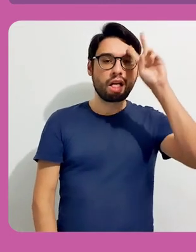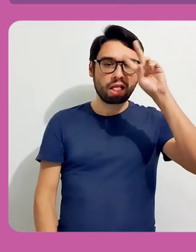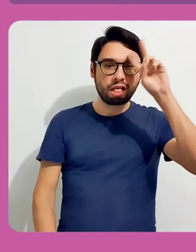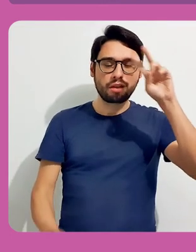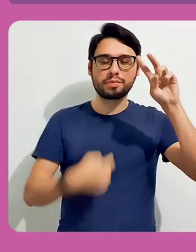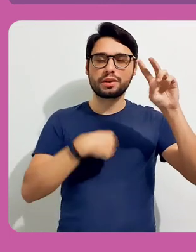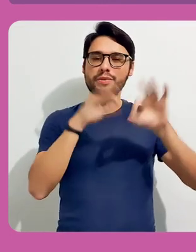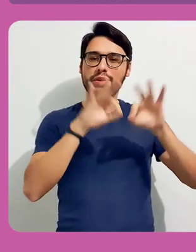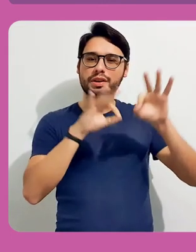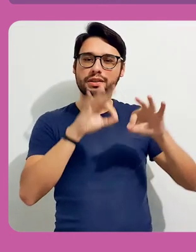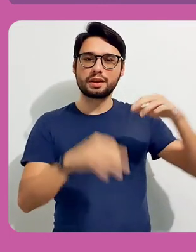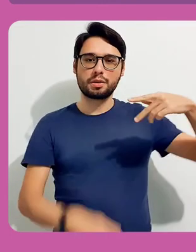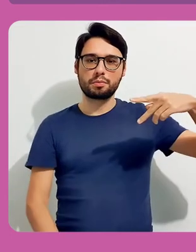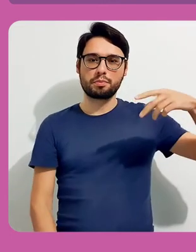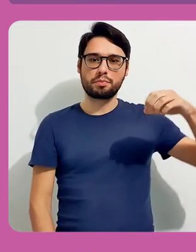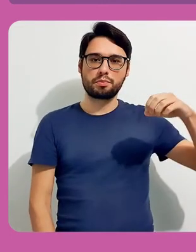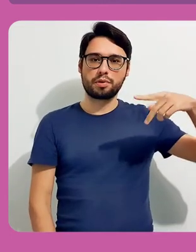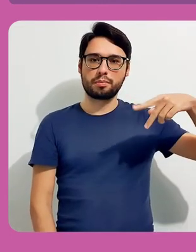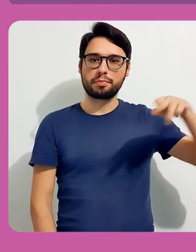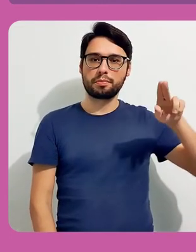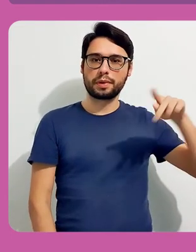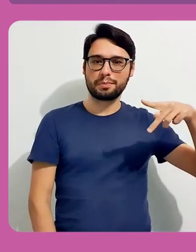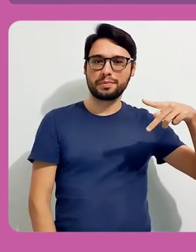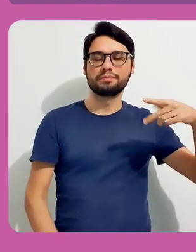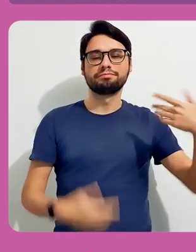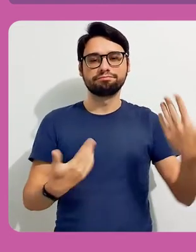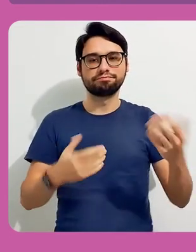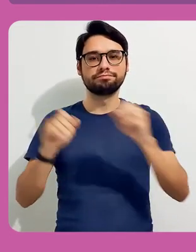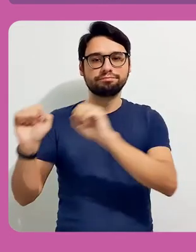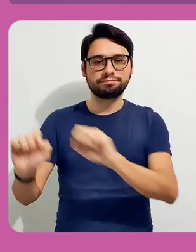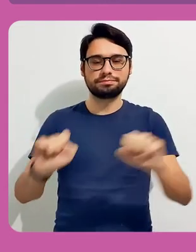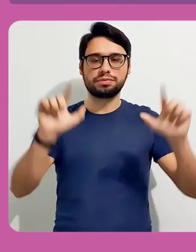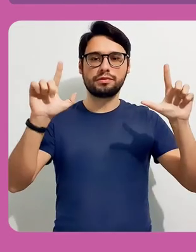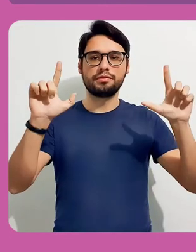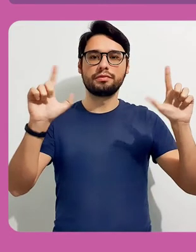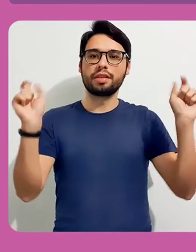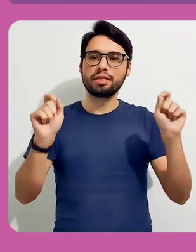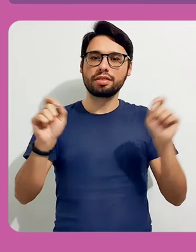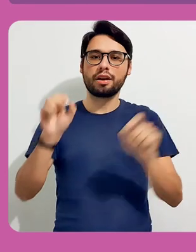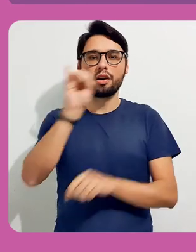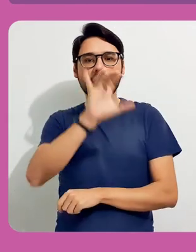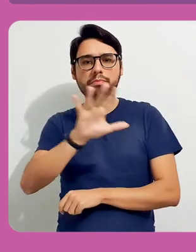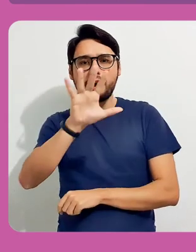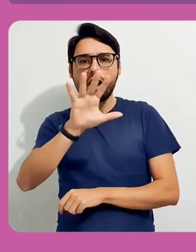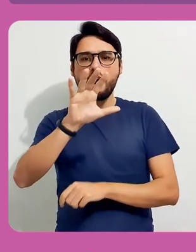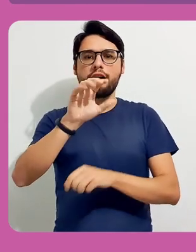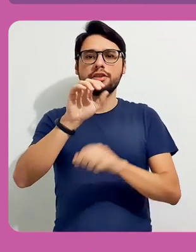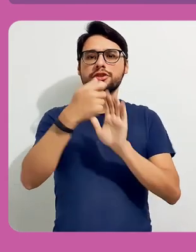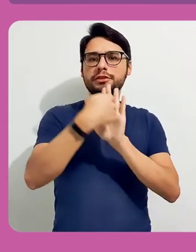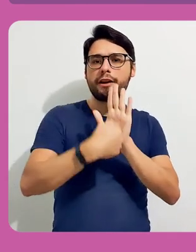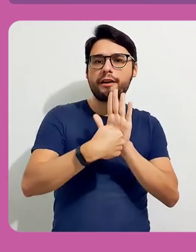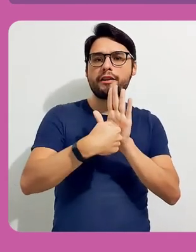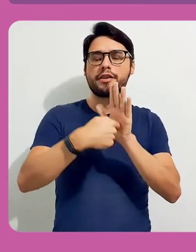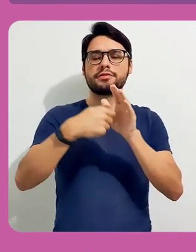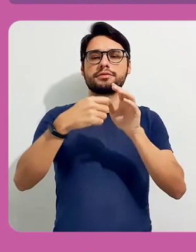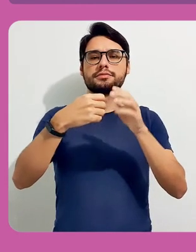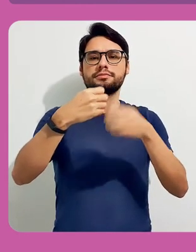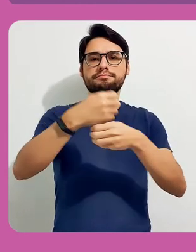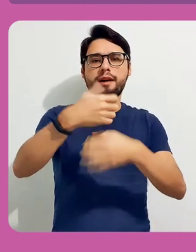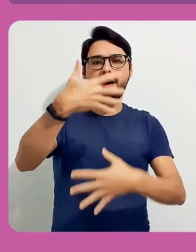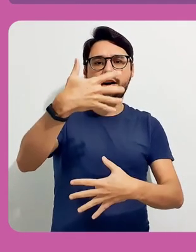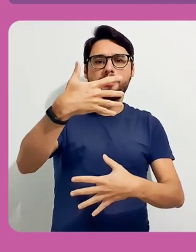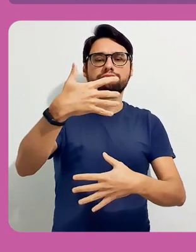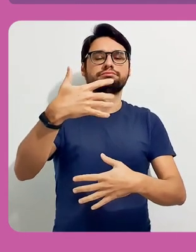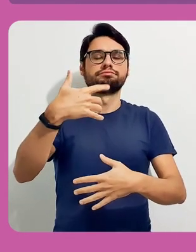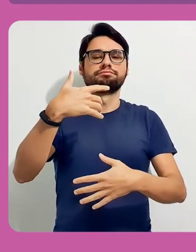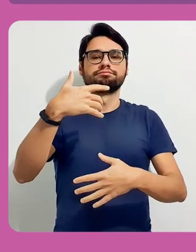Vejam, ele abriu o pop-up, né, com as imagens do jeito que eu coloquei lá. Você